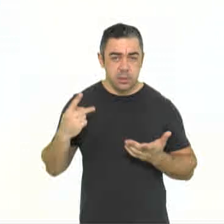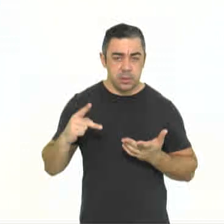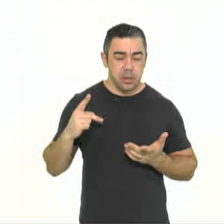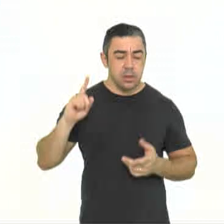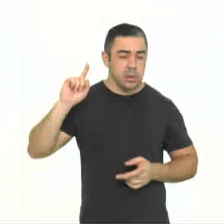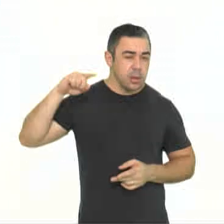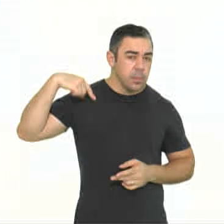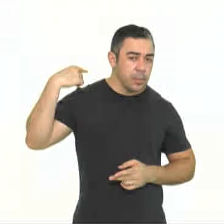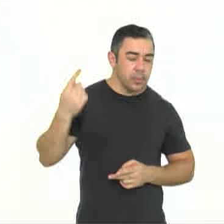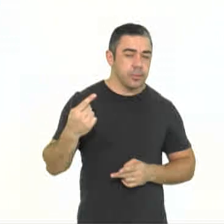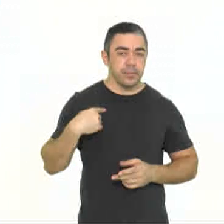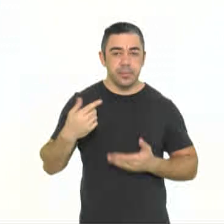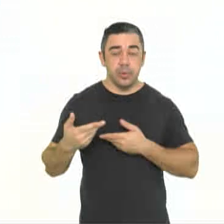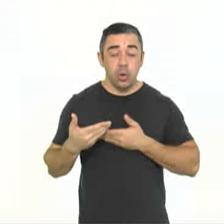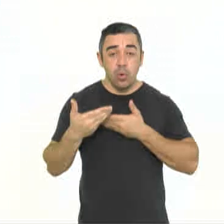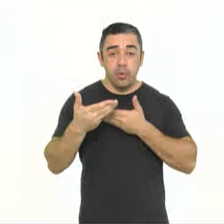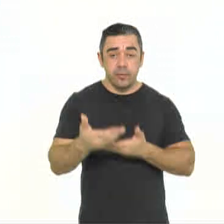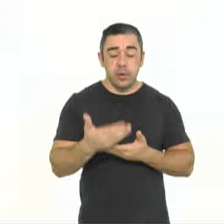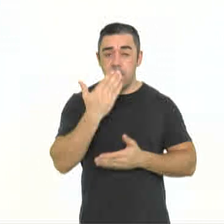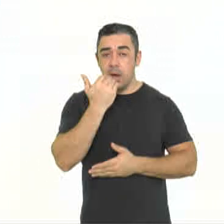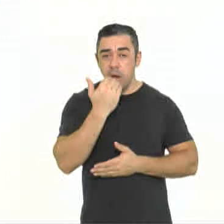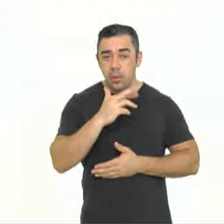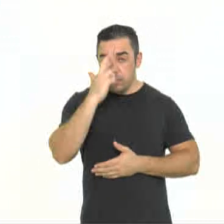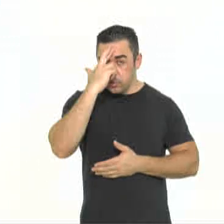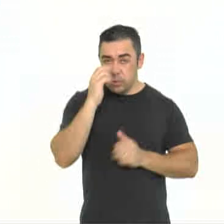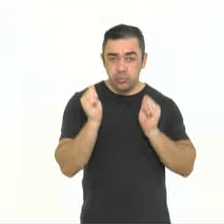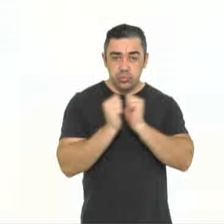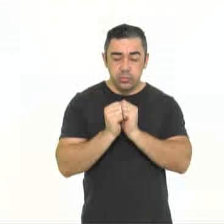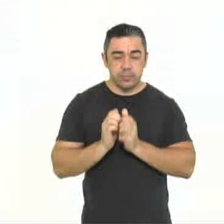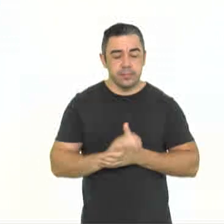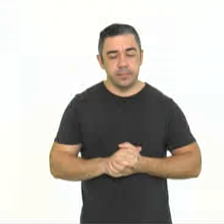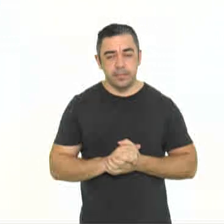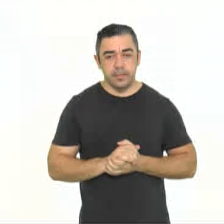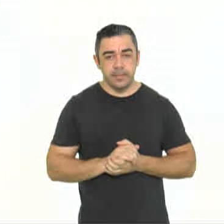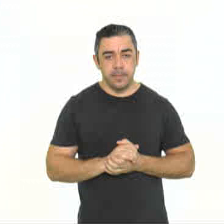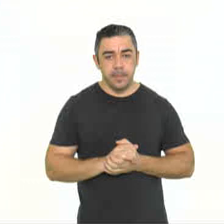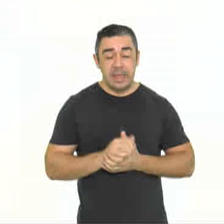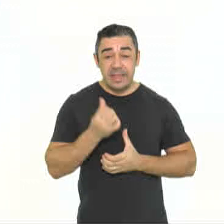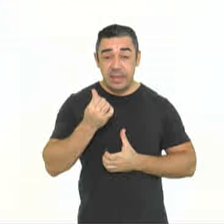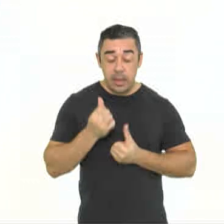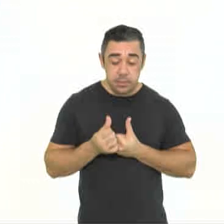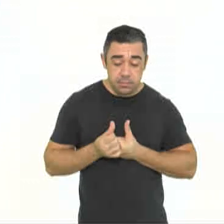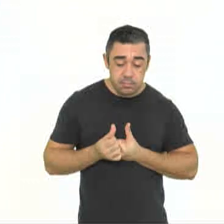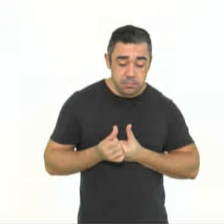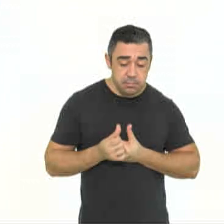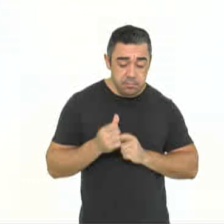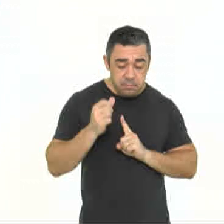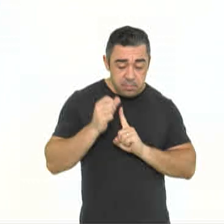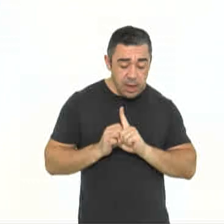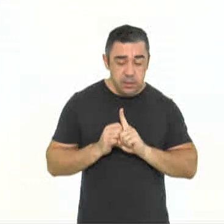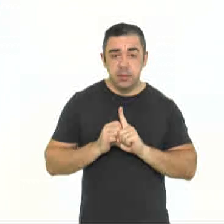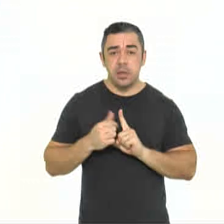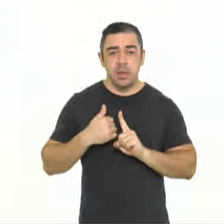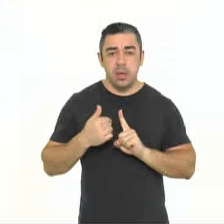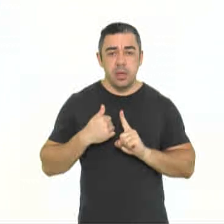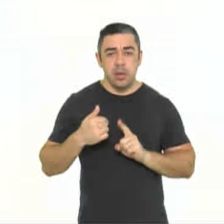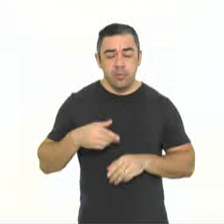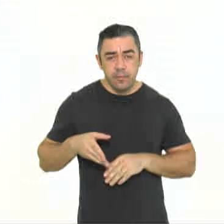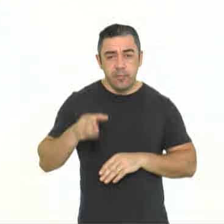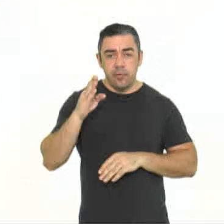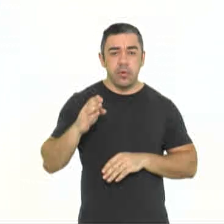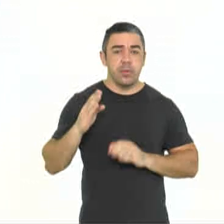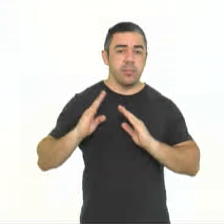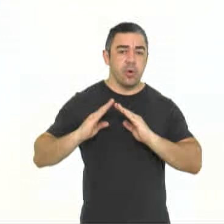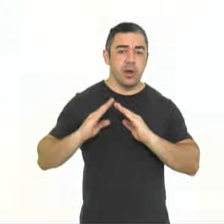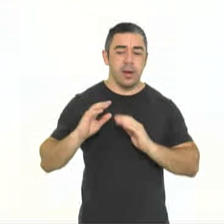Dias depois, convidava-me para almoçar em sua companhia. Dentro de 6 meses, fui despachado cônsul em